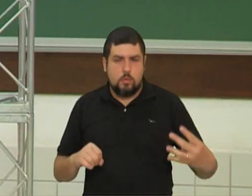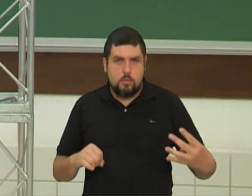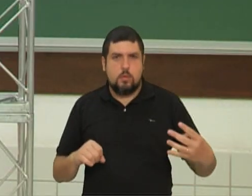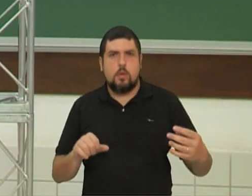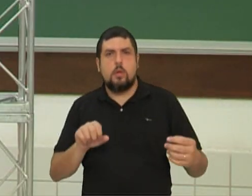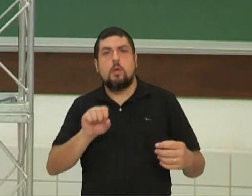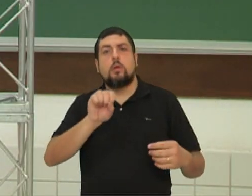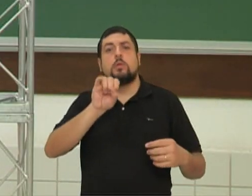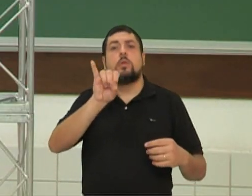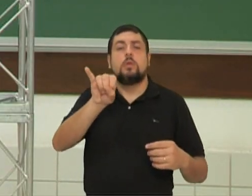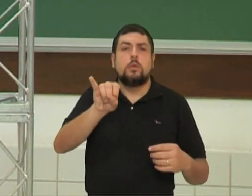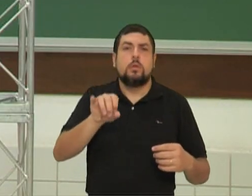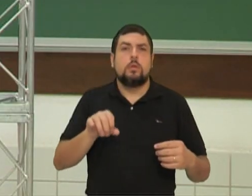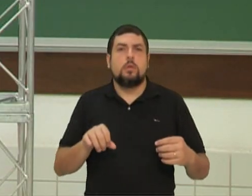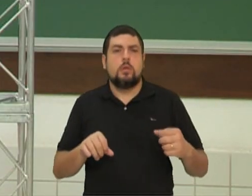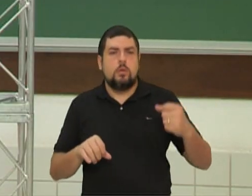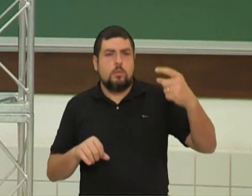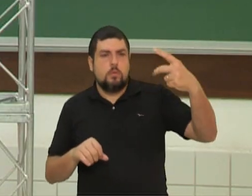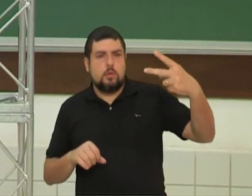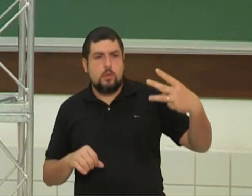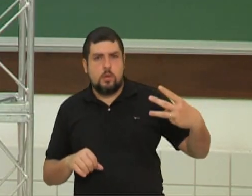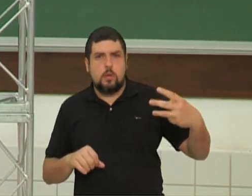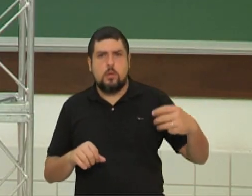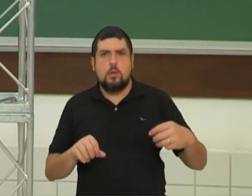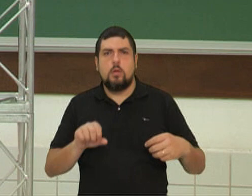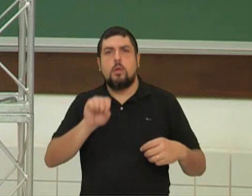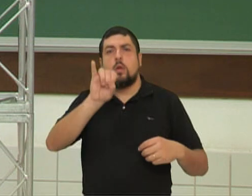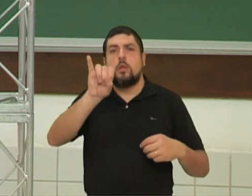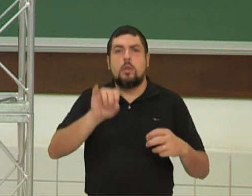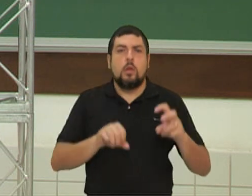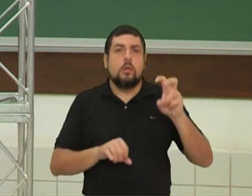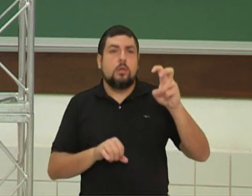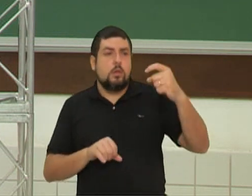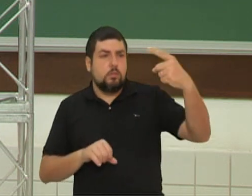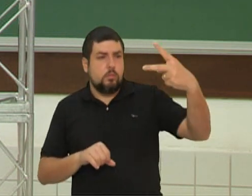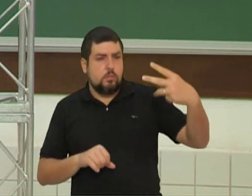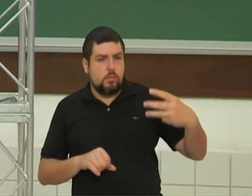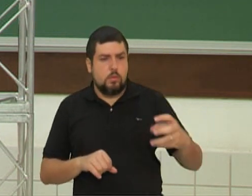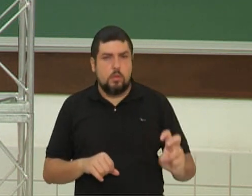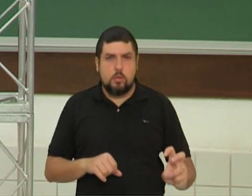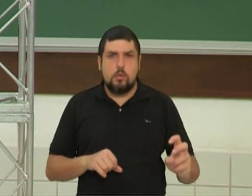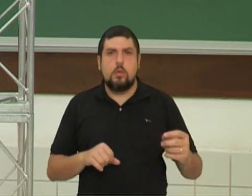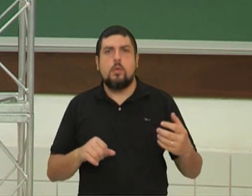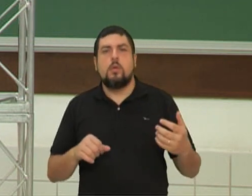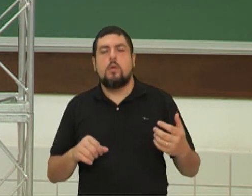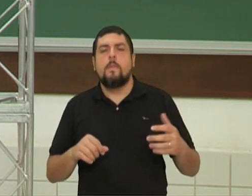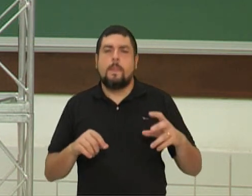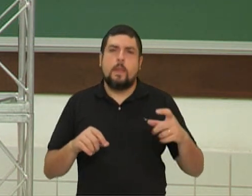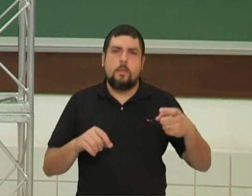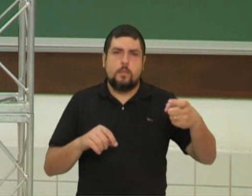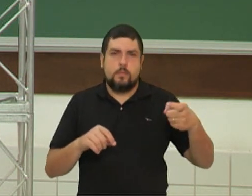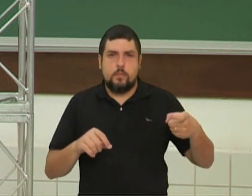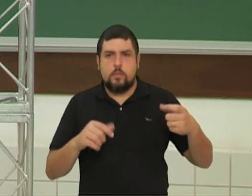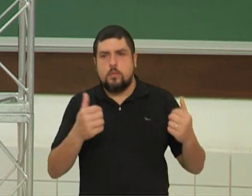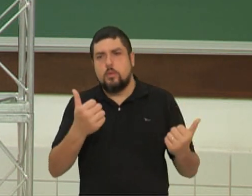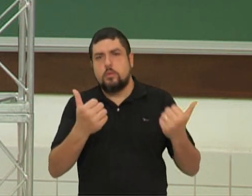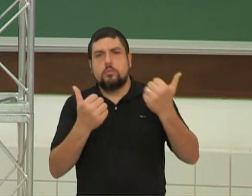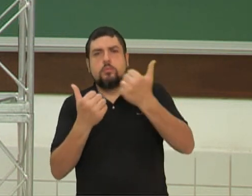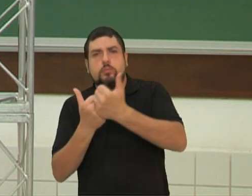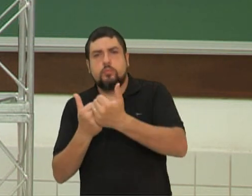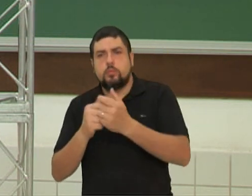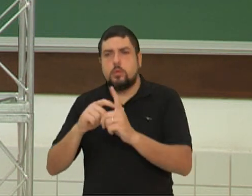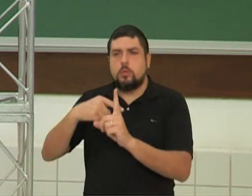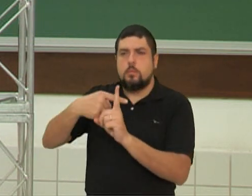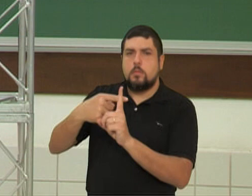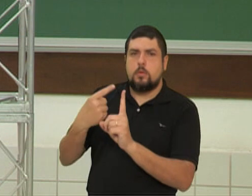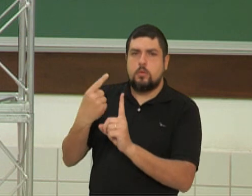escolheu 3, 5 pontos, para cada escolha de x, você substitui, soma 1 e calcula